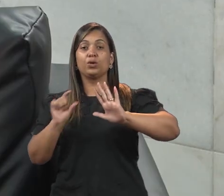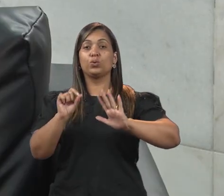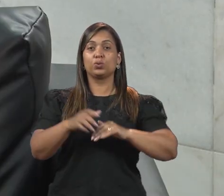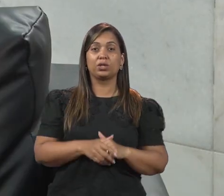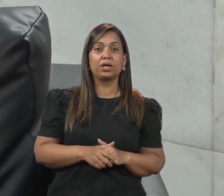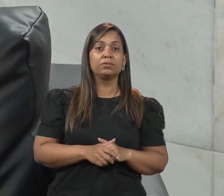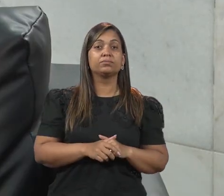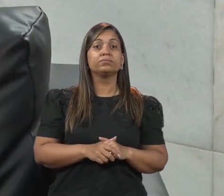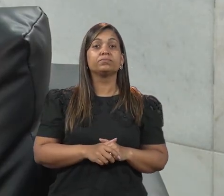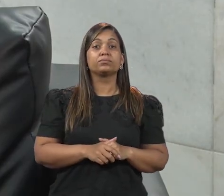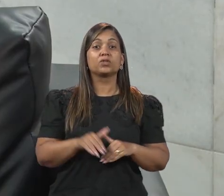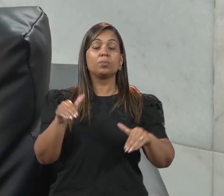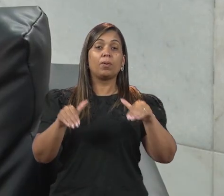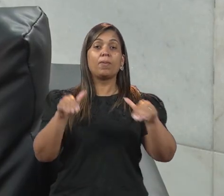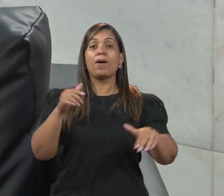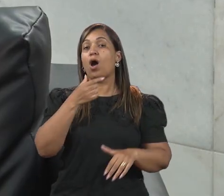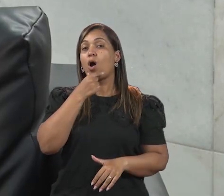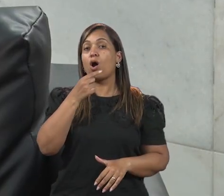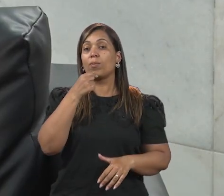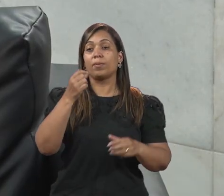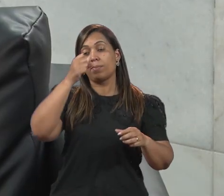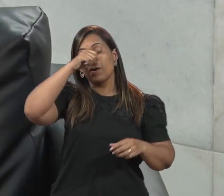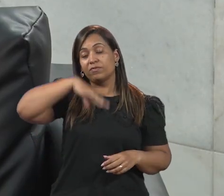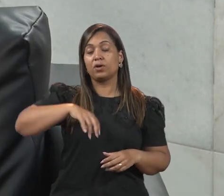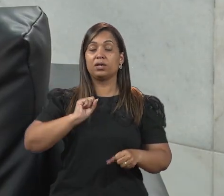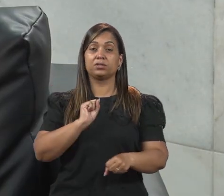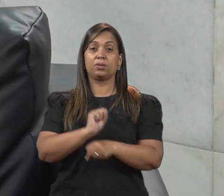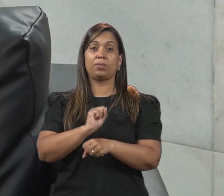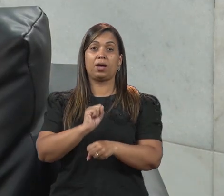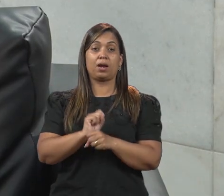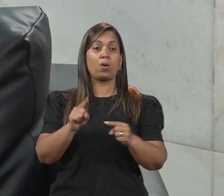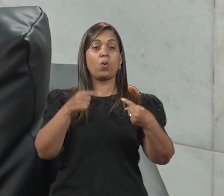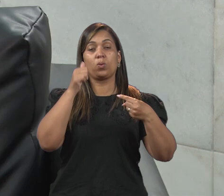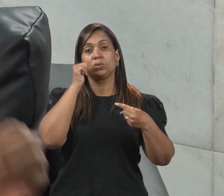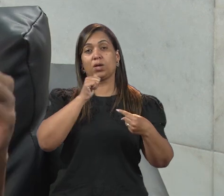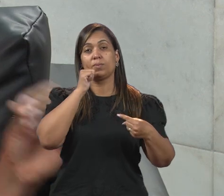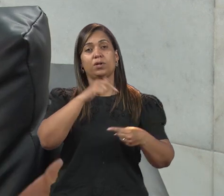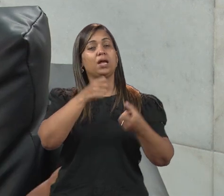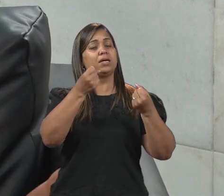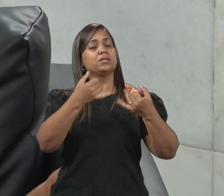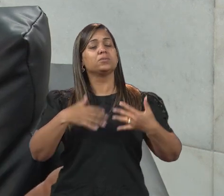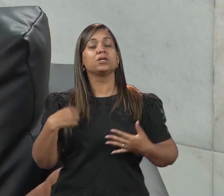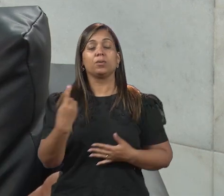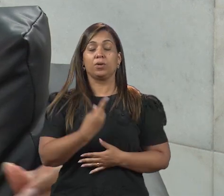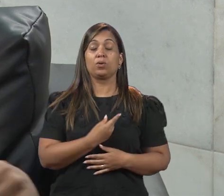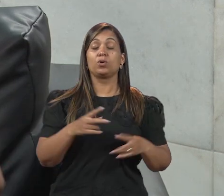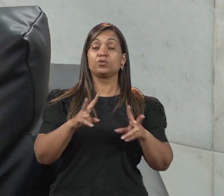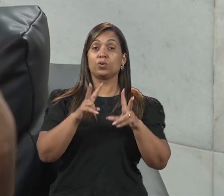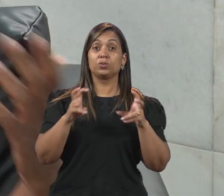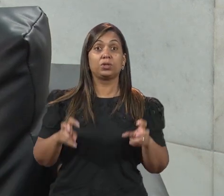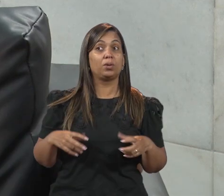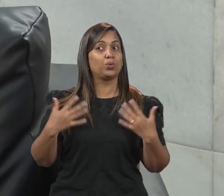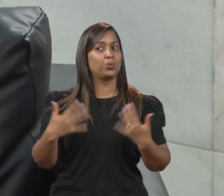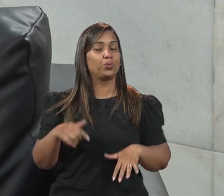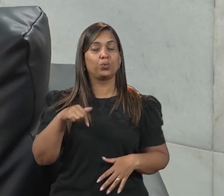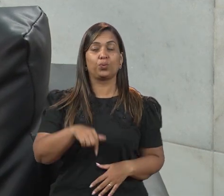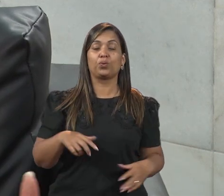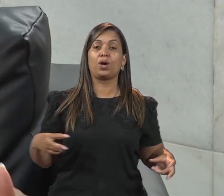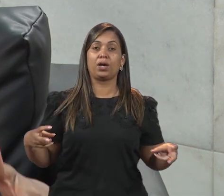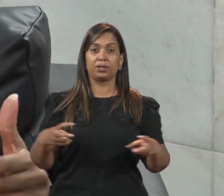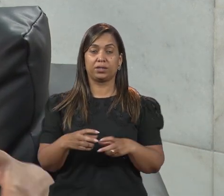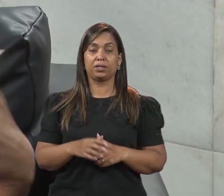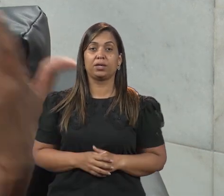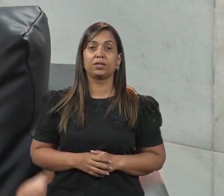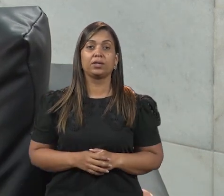de Mobilização dos Homens pelo fim da violência contra as mulheres. Explica pra gente, esse foi um tema que dominou a Câmara